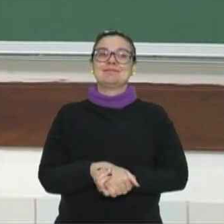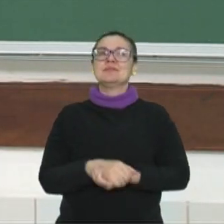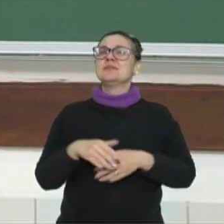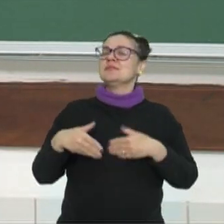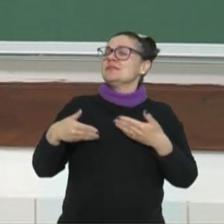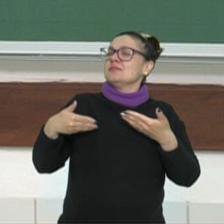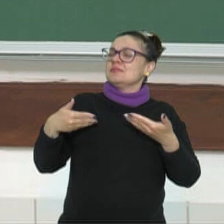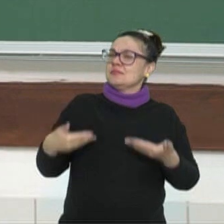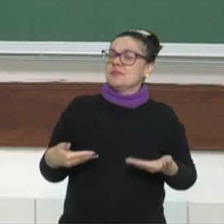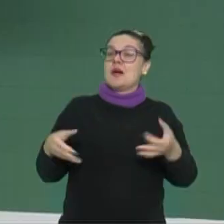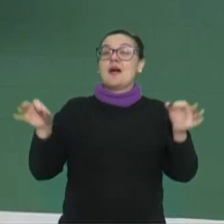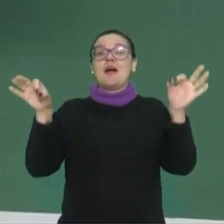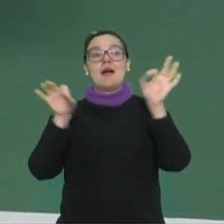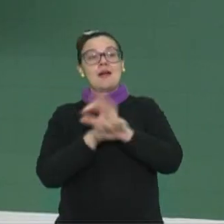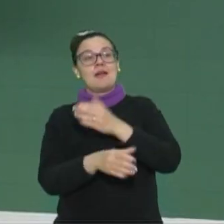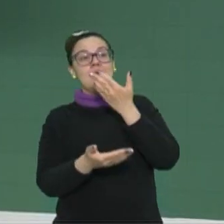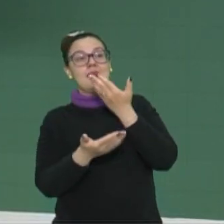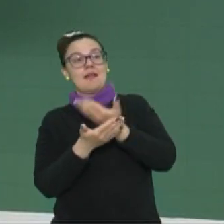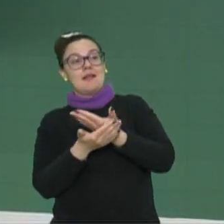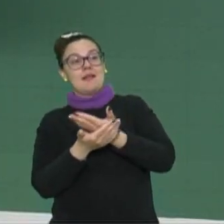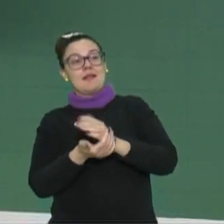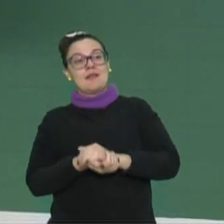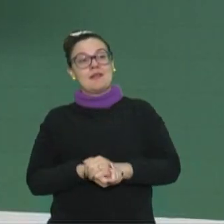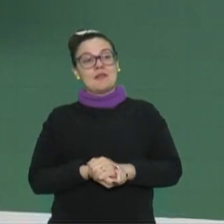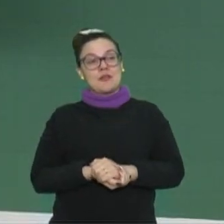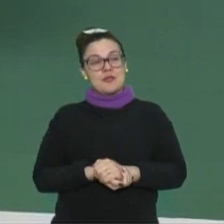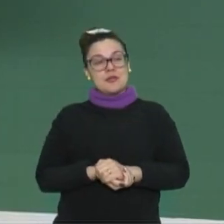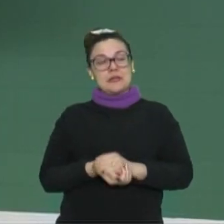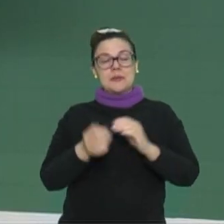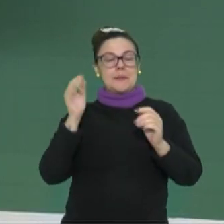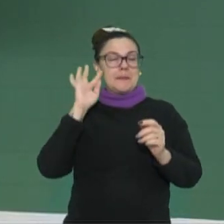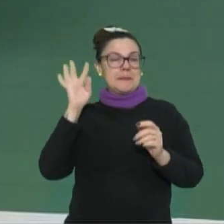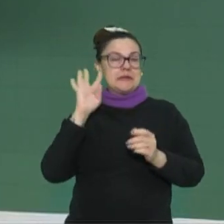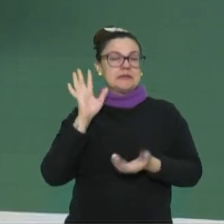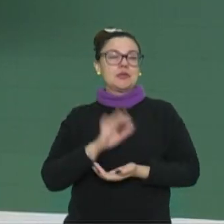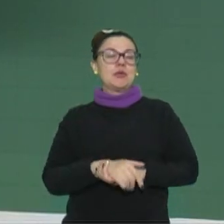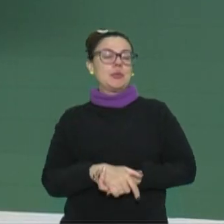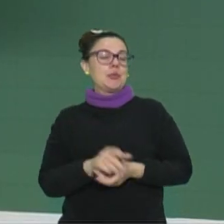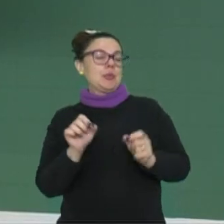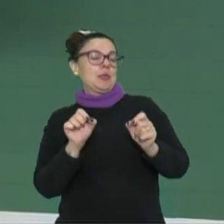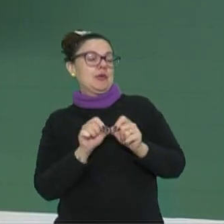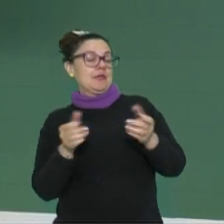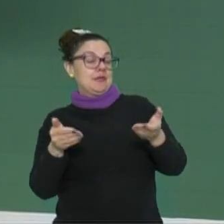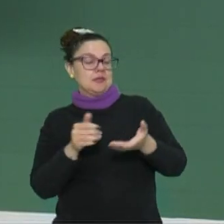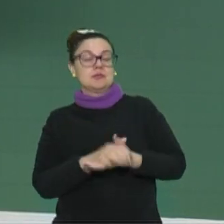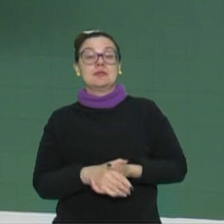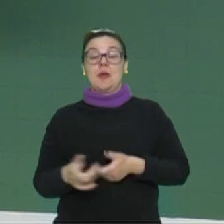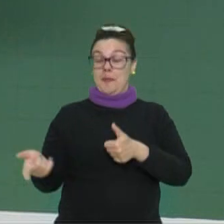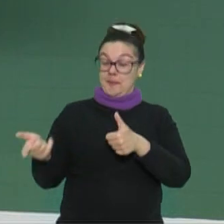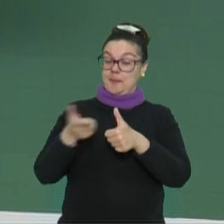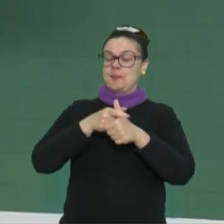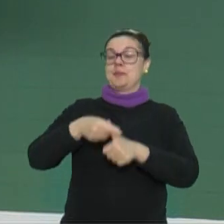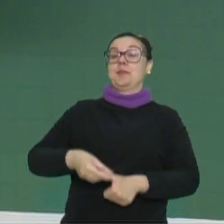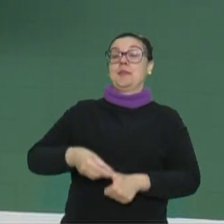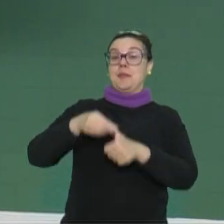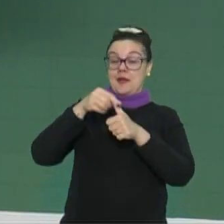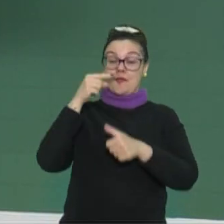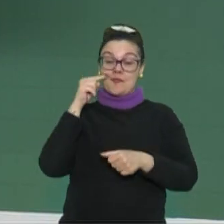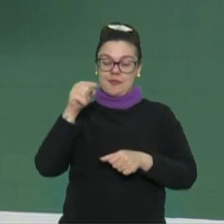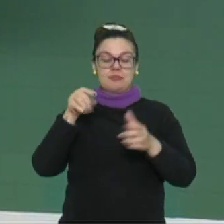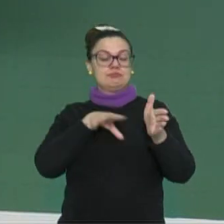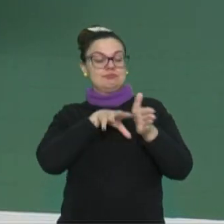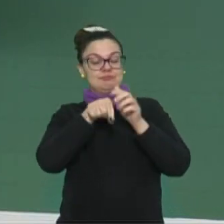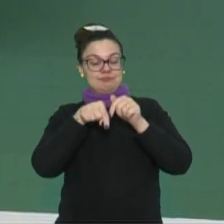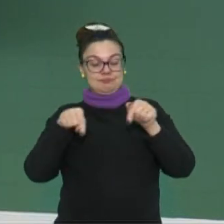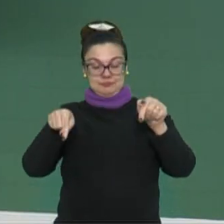Quando você sair dessa aula e ficar pensando assim, o que eu vou fazer agora? Primeira coisa, entra no